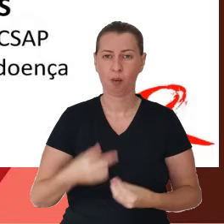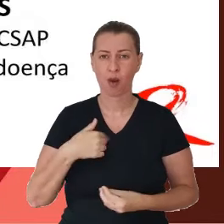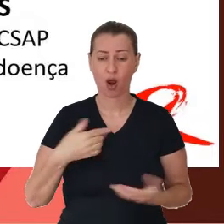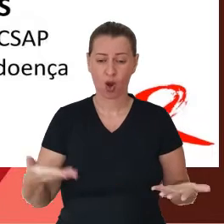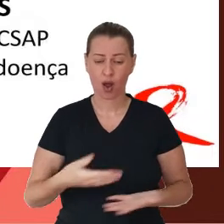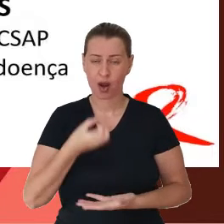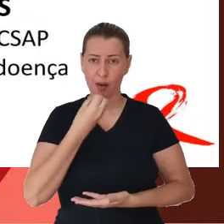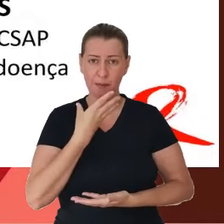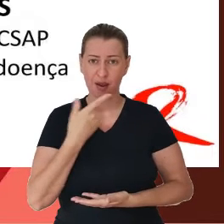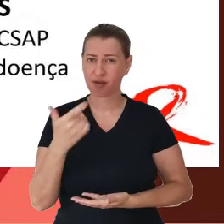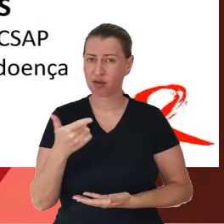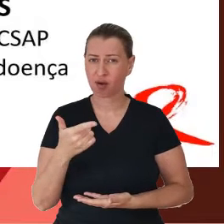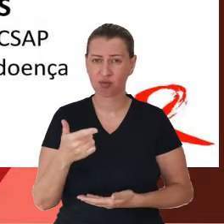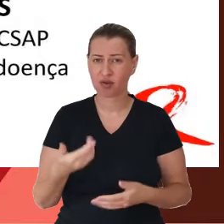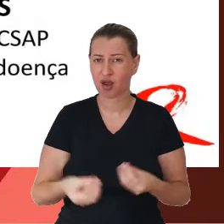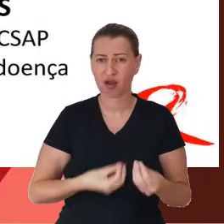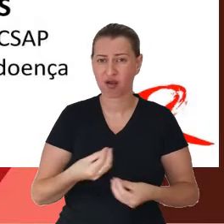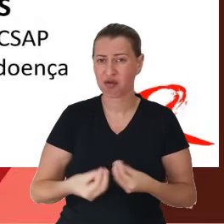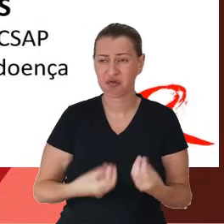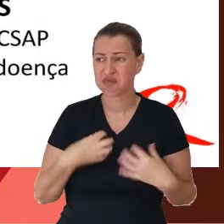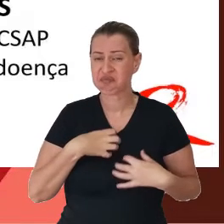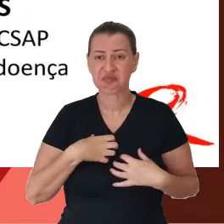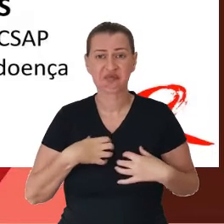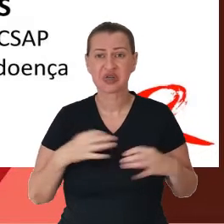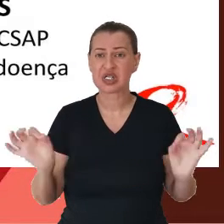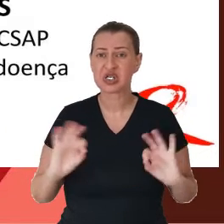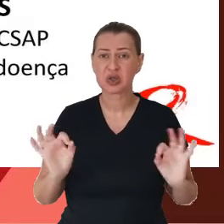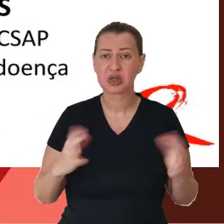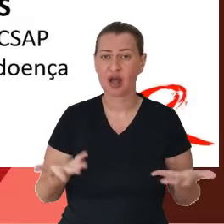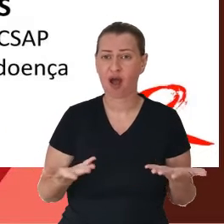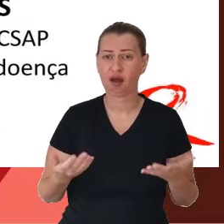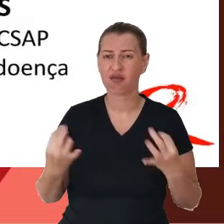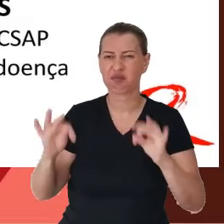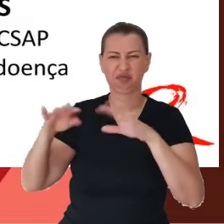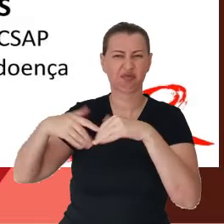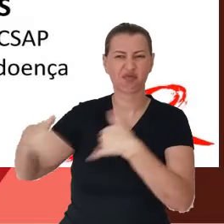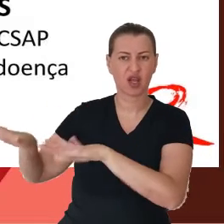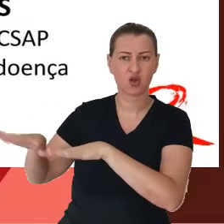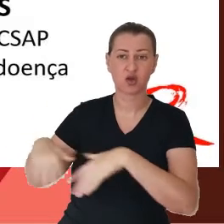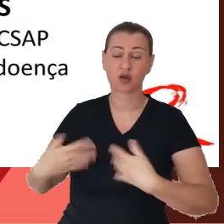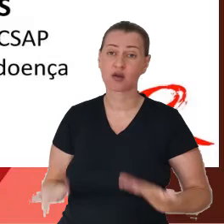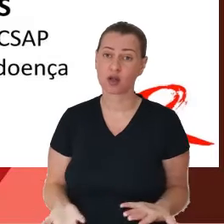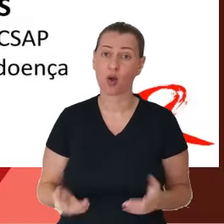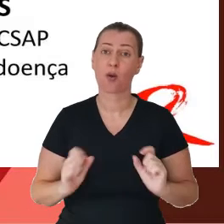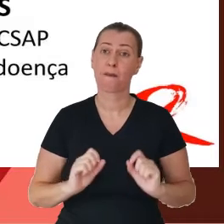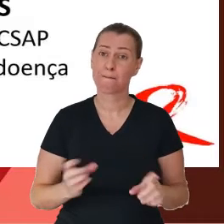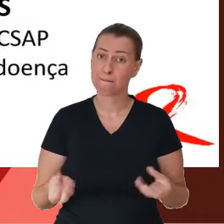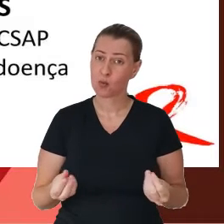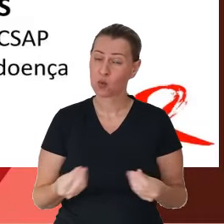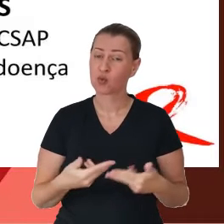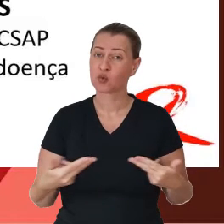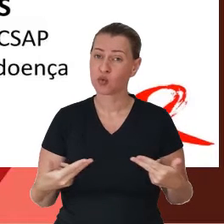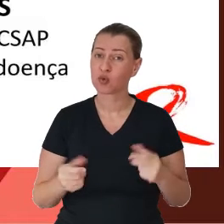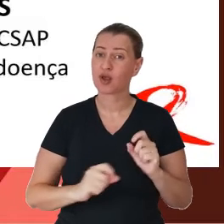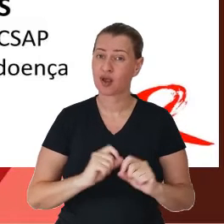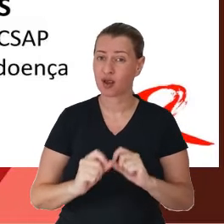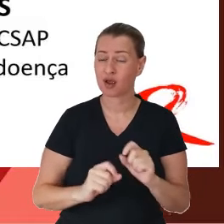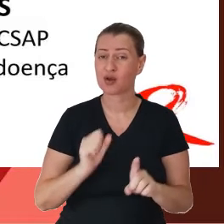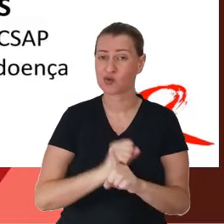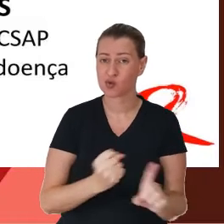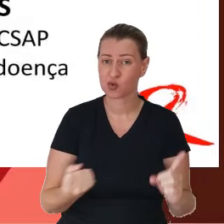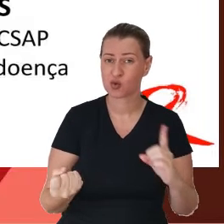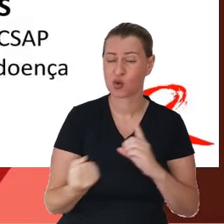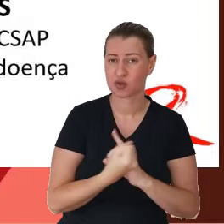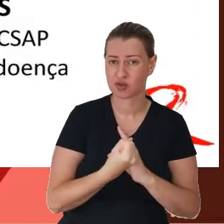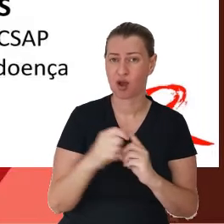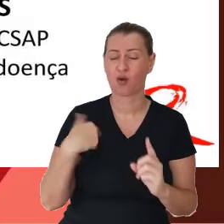no momento, não estou tendo sintomas, acabei deixando o tratamento de lado. Muitas implicações sociais também, a